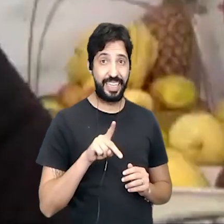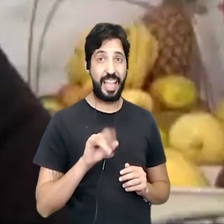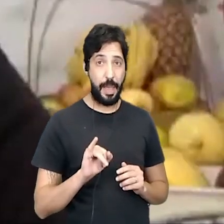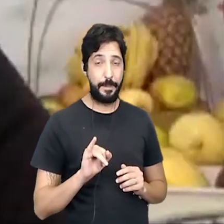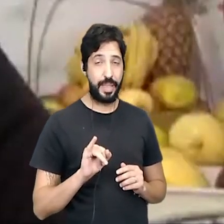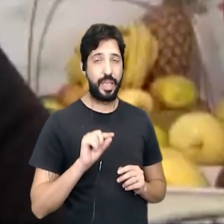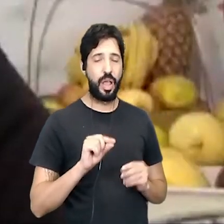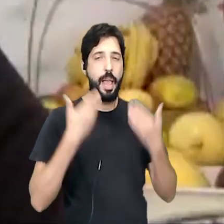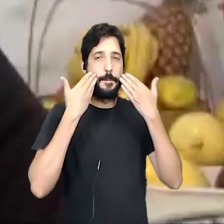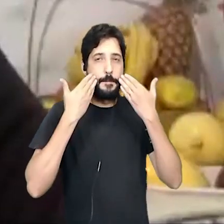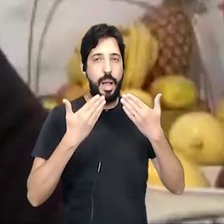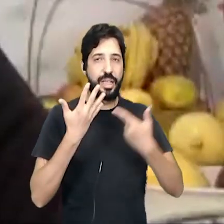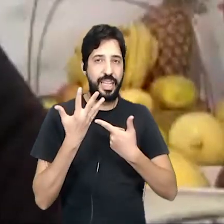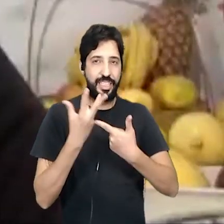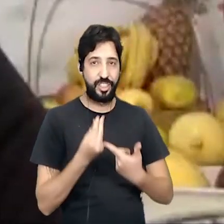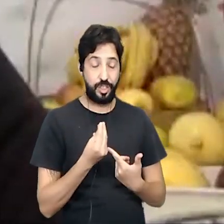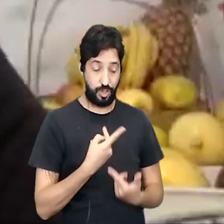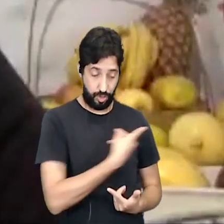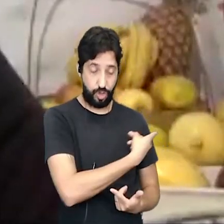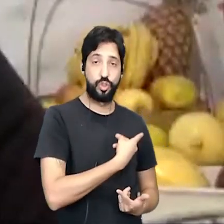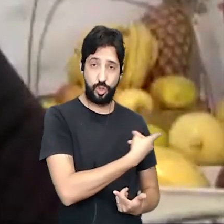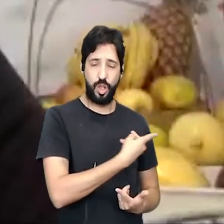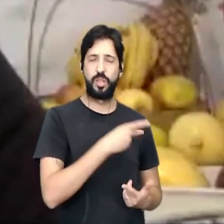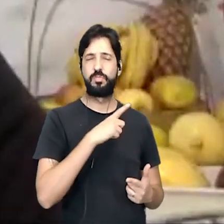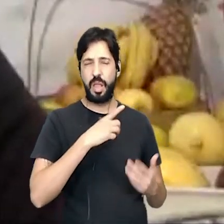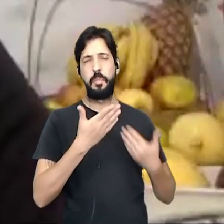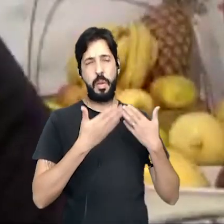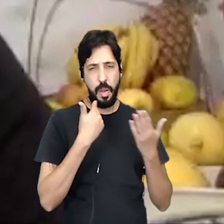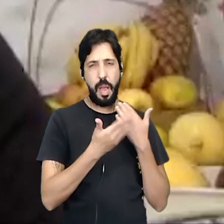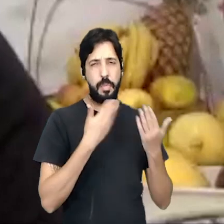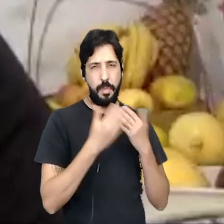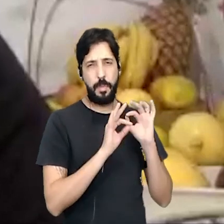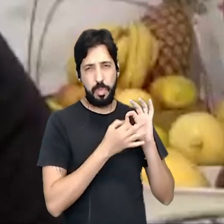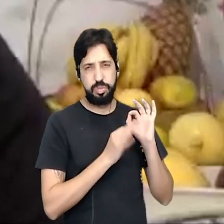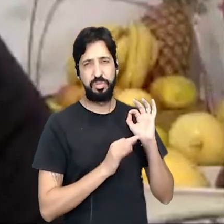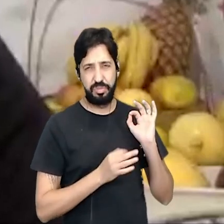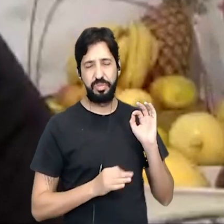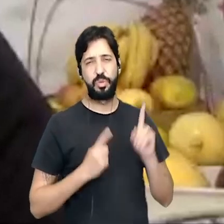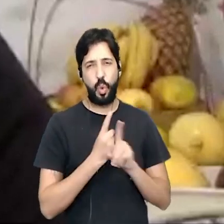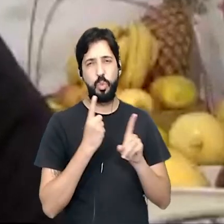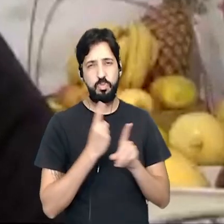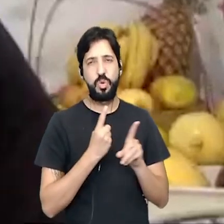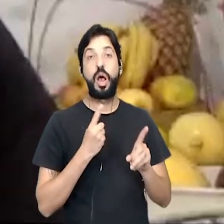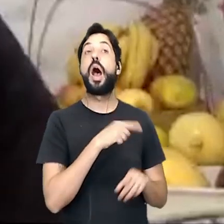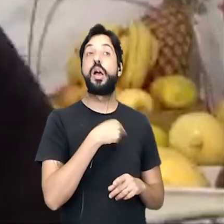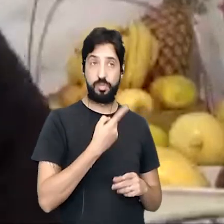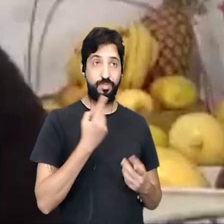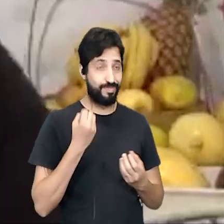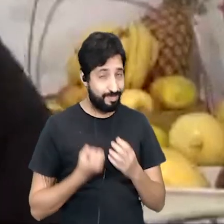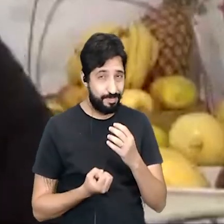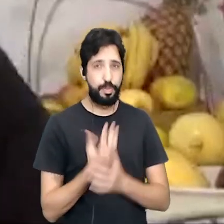O Tepi é uma mostra artística que eu e o Ailton, assim, por meio de muitas conversas, muitos